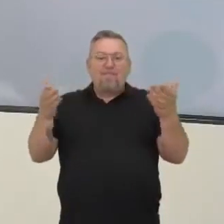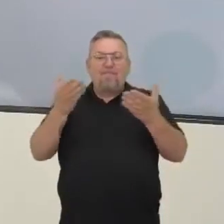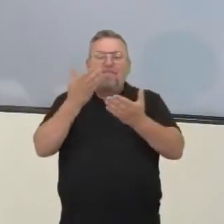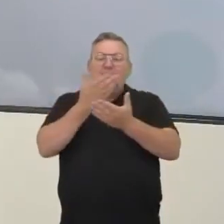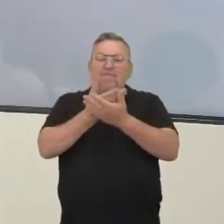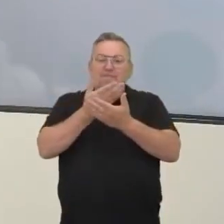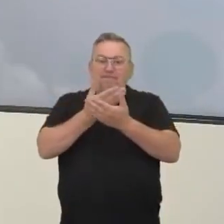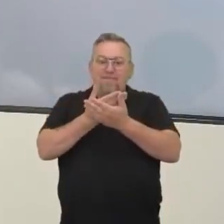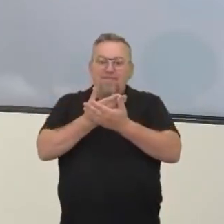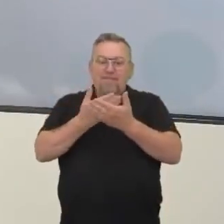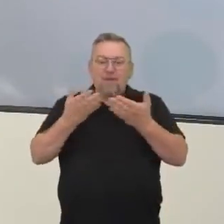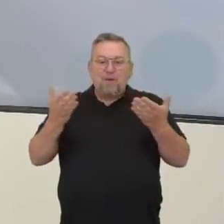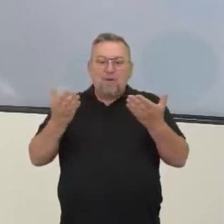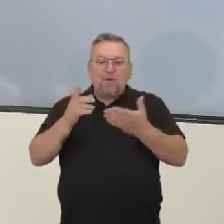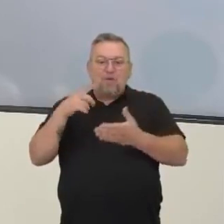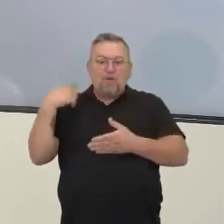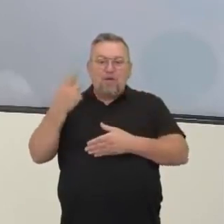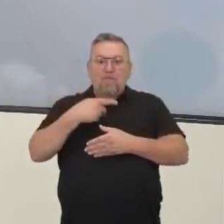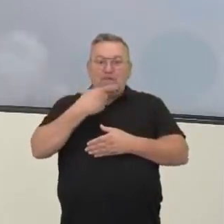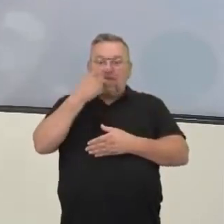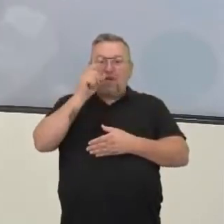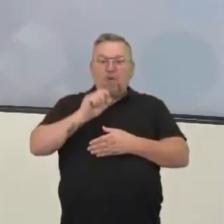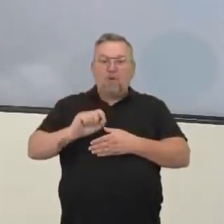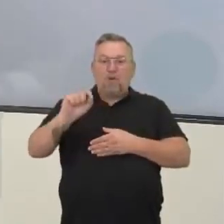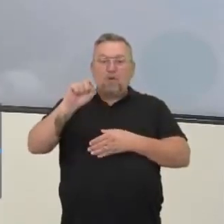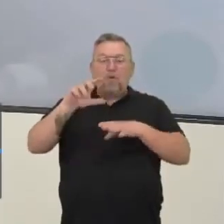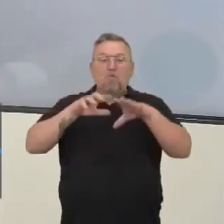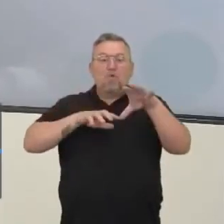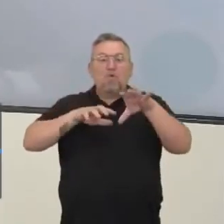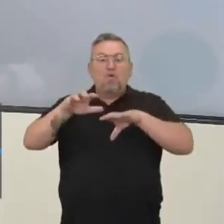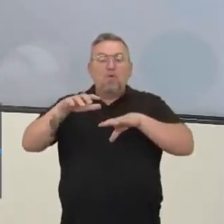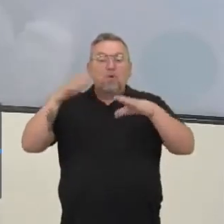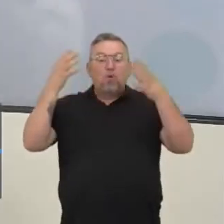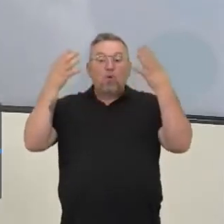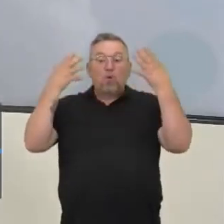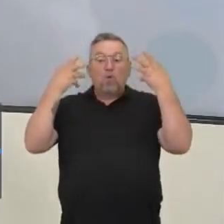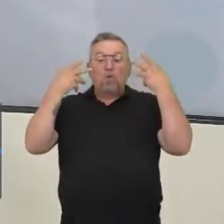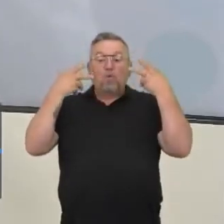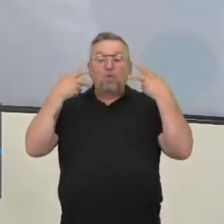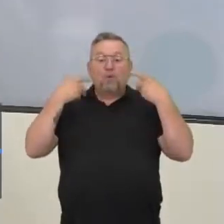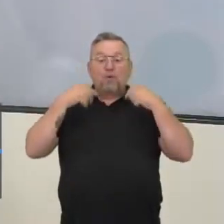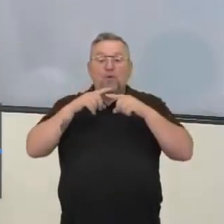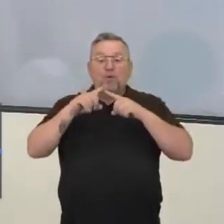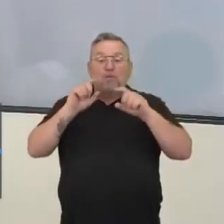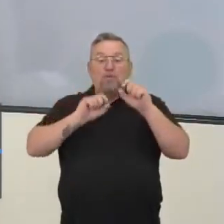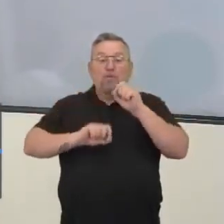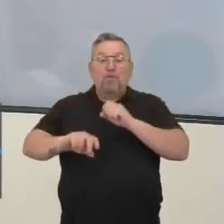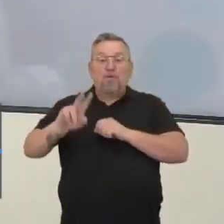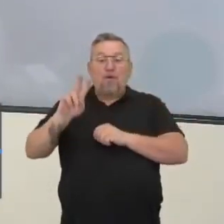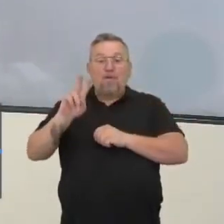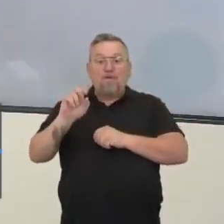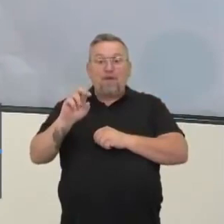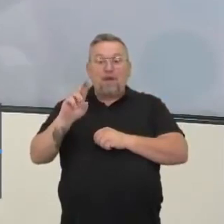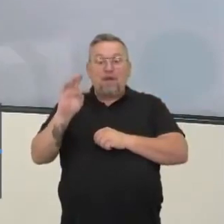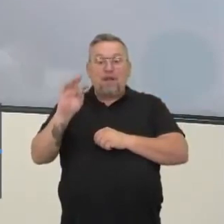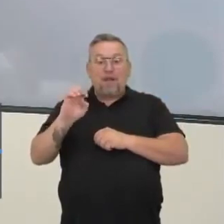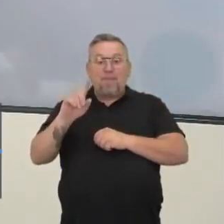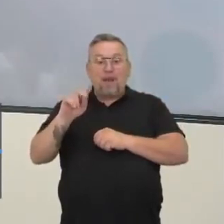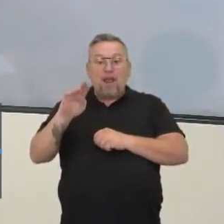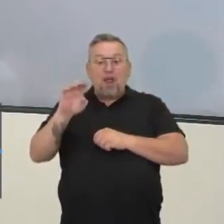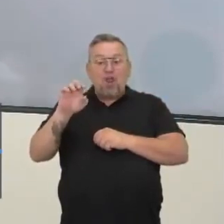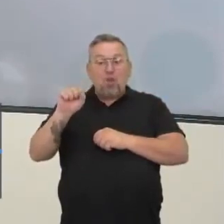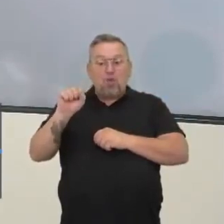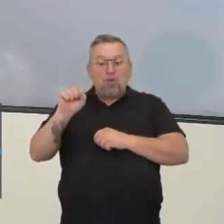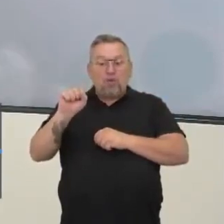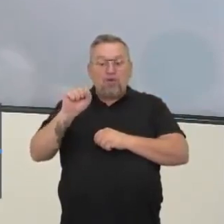propriamente dita. Hoje a gente vai falar um pouquinho sobre o movimento nos animais, principalmente nos vertebrados. A gente vai conhecer esse